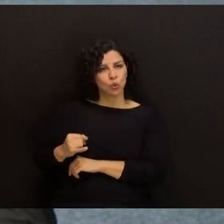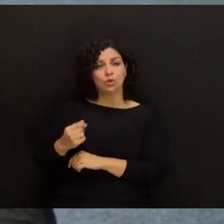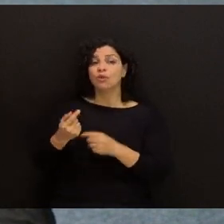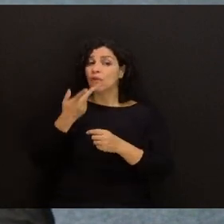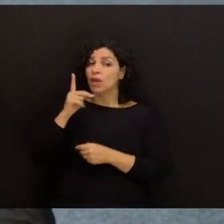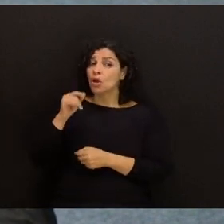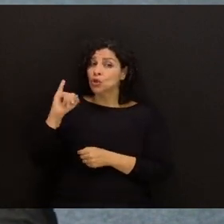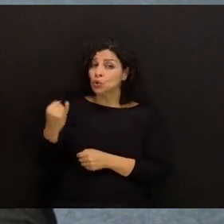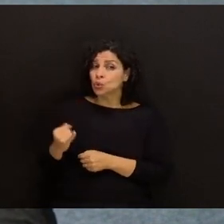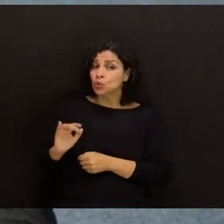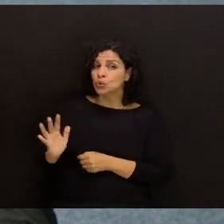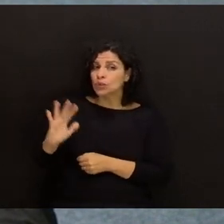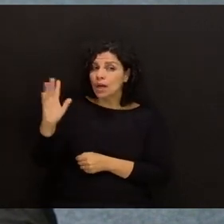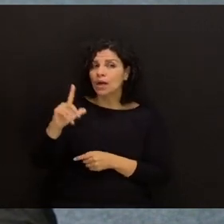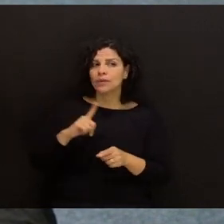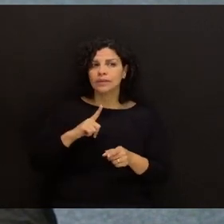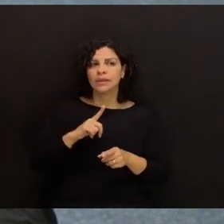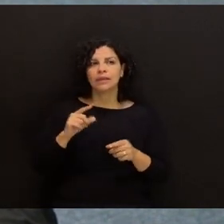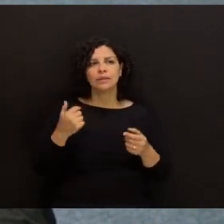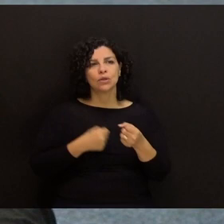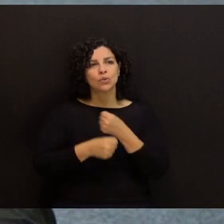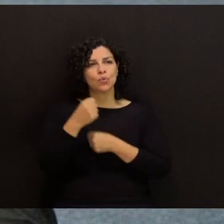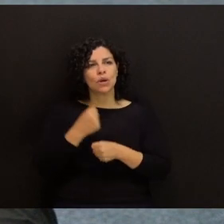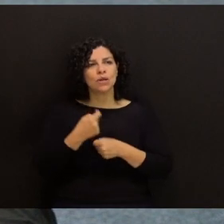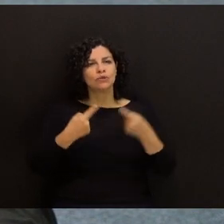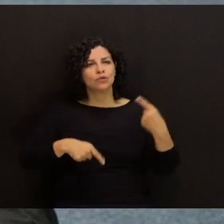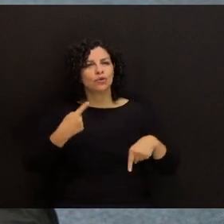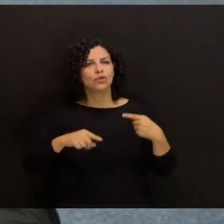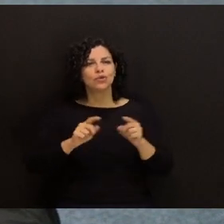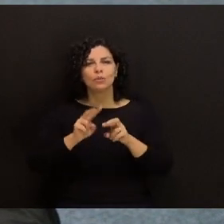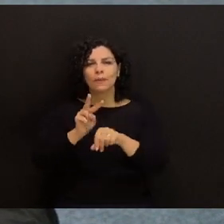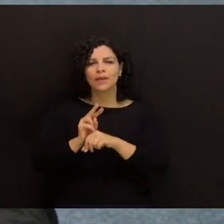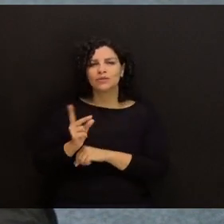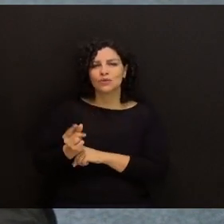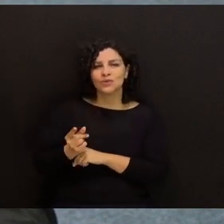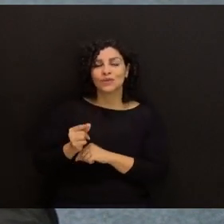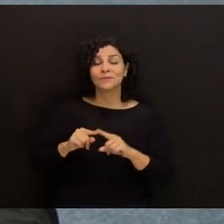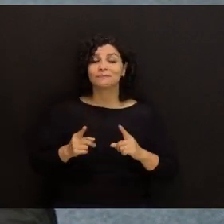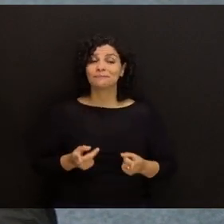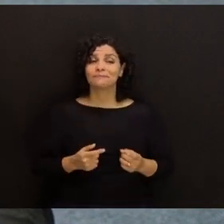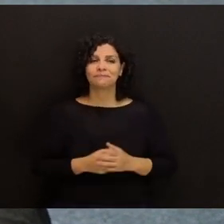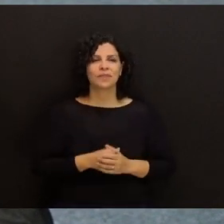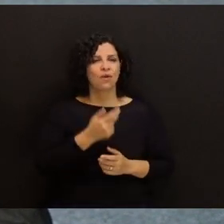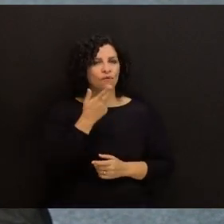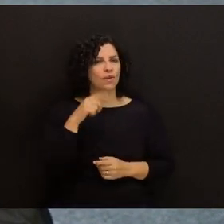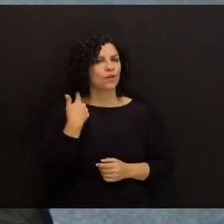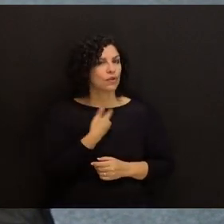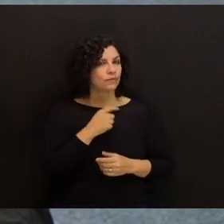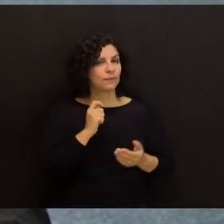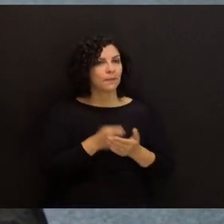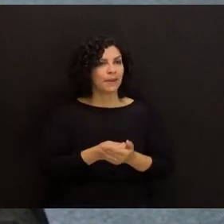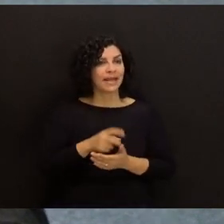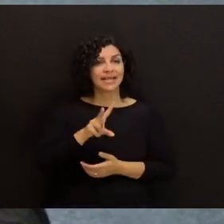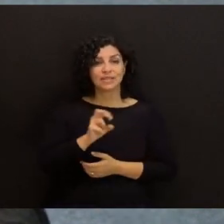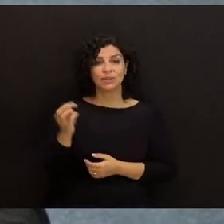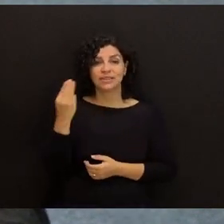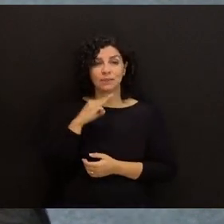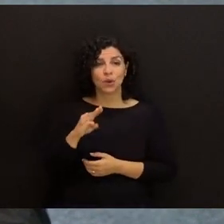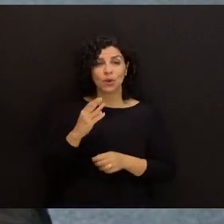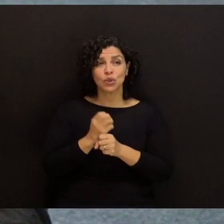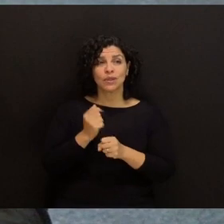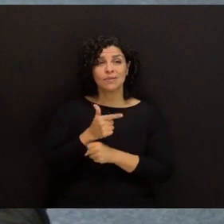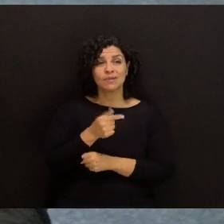batia aqui exatamente o ano atrás estava debatendo sobre esse empréstimo aqui e eu falei que nós iríamos pagar daqueles 50 milhões 70